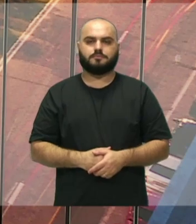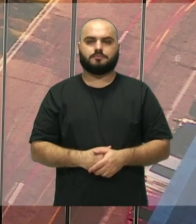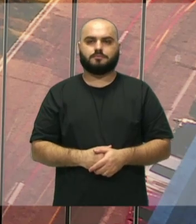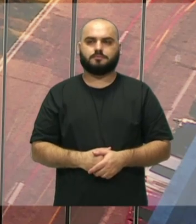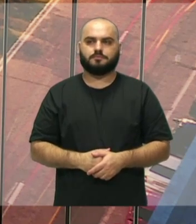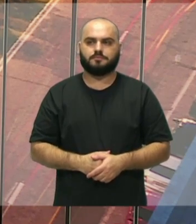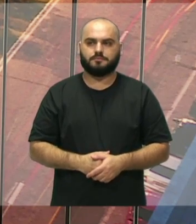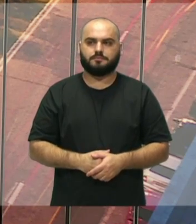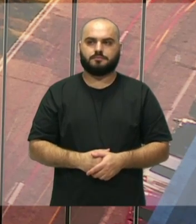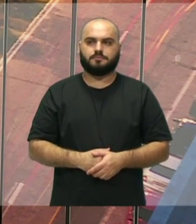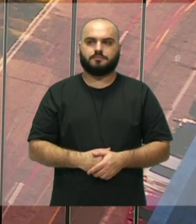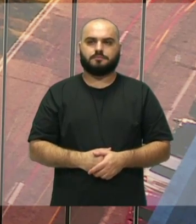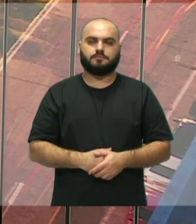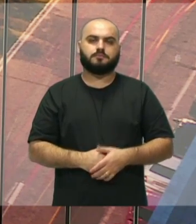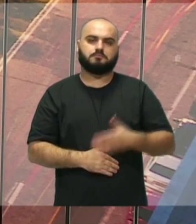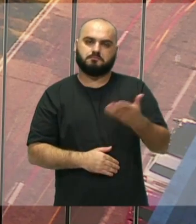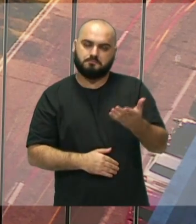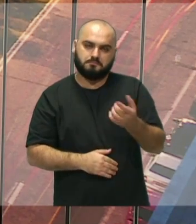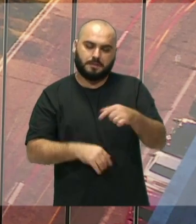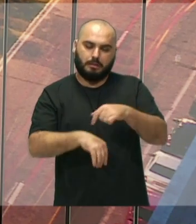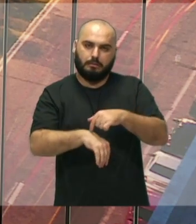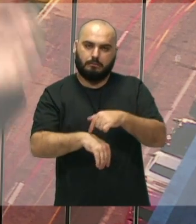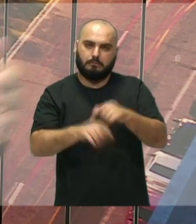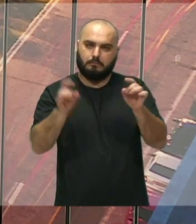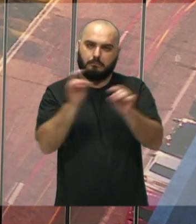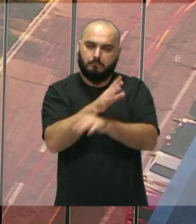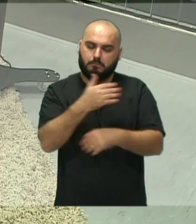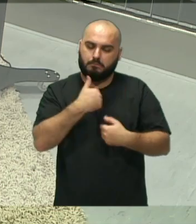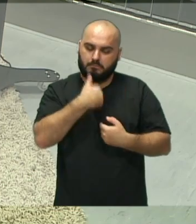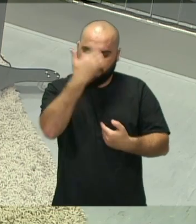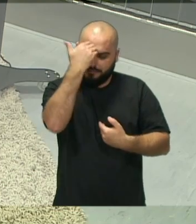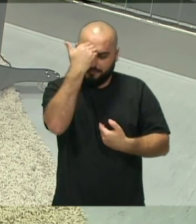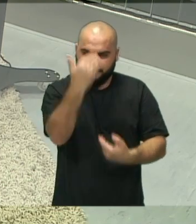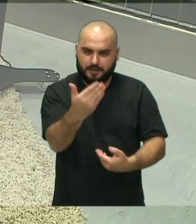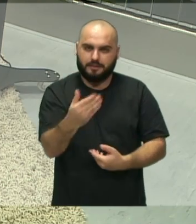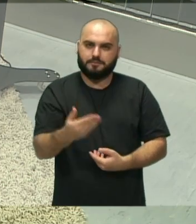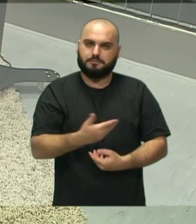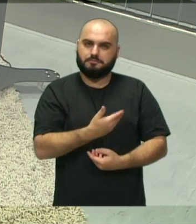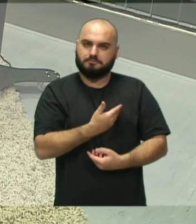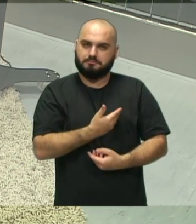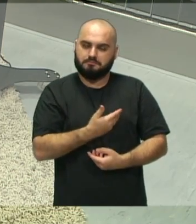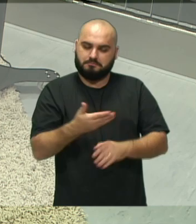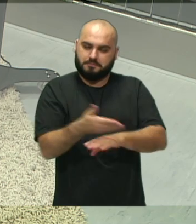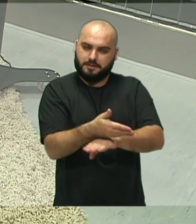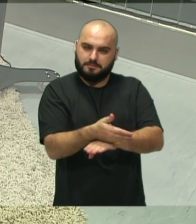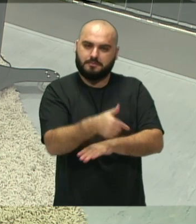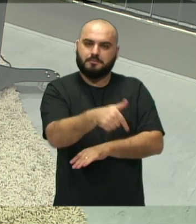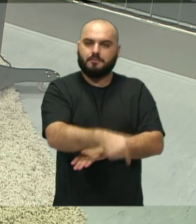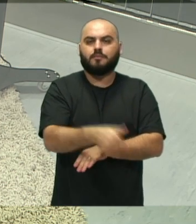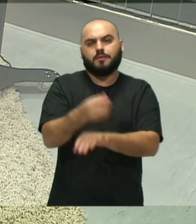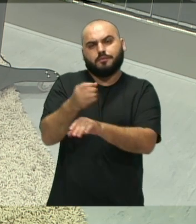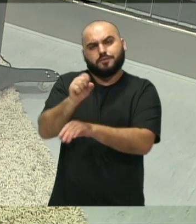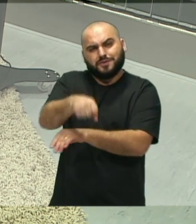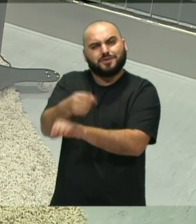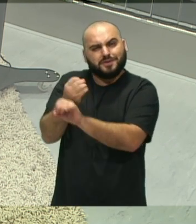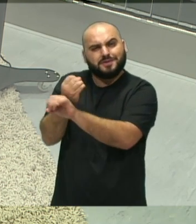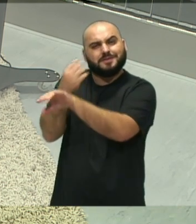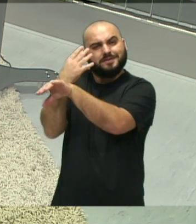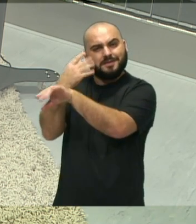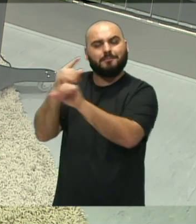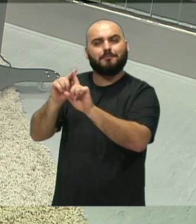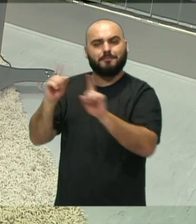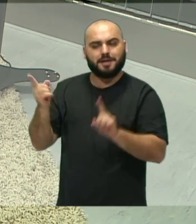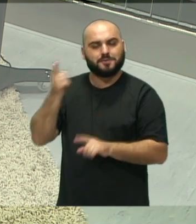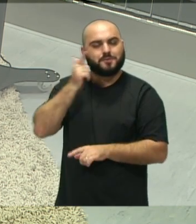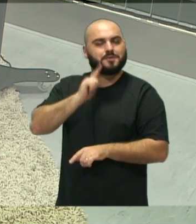tempo está se esgotando e eu agradeço a sua participação aqui no Fala Vereador, mesmo de forma remota, e